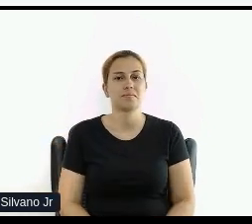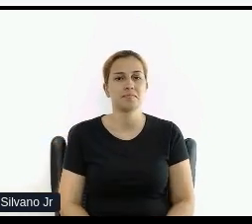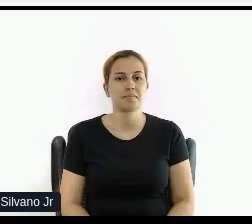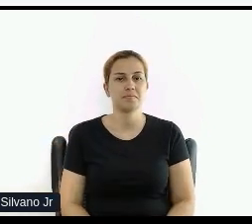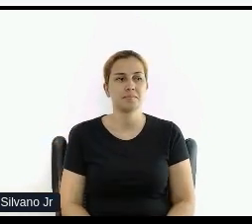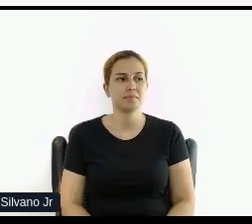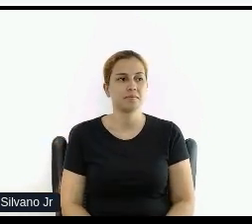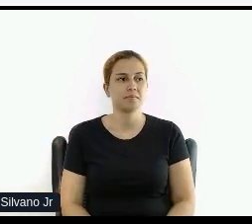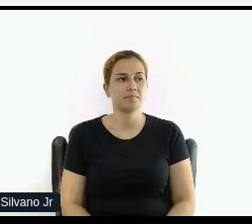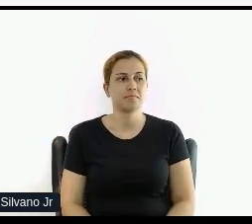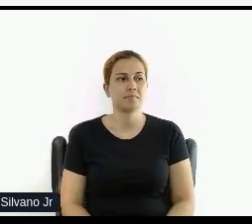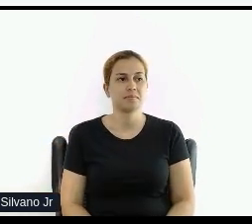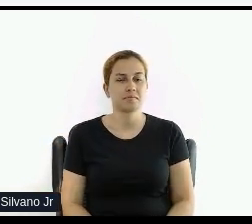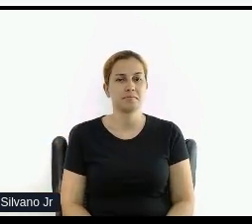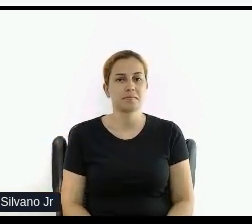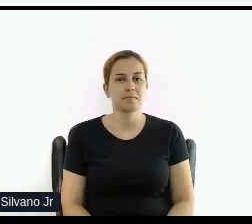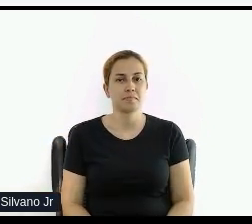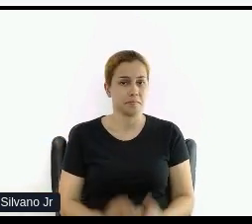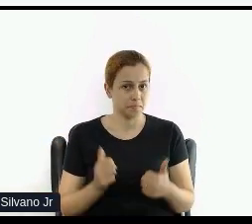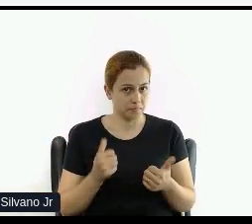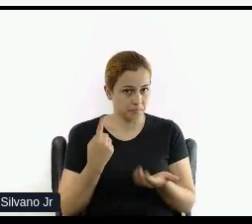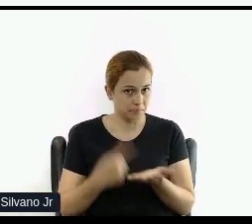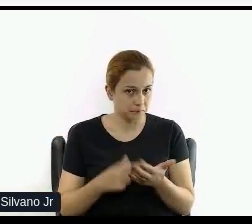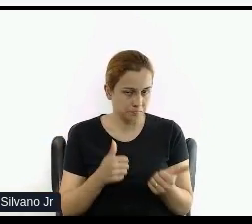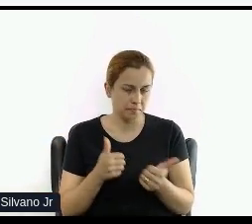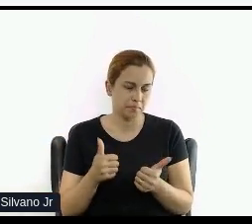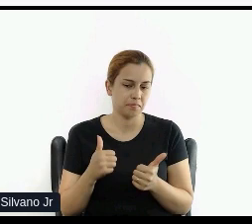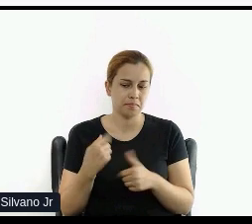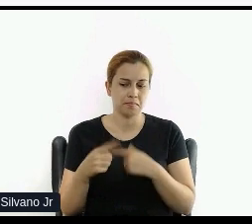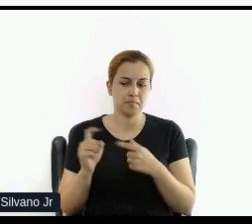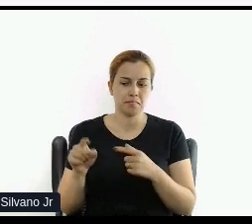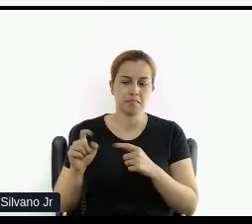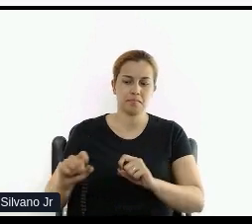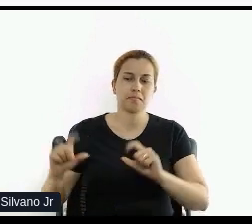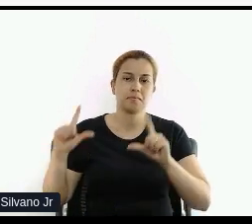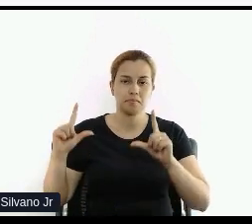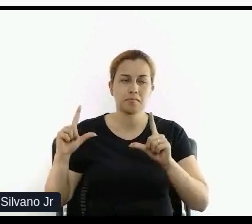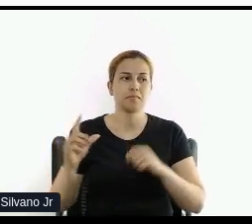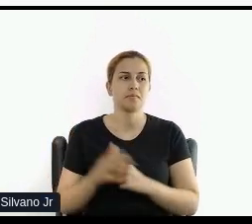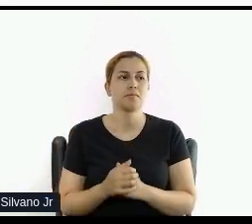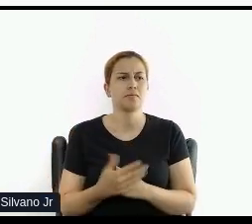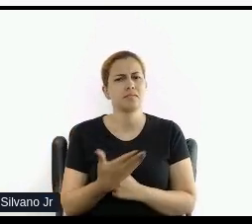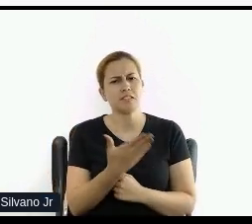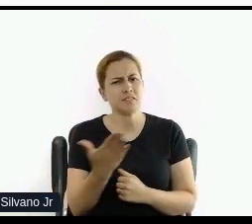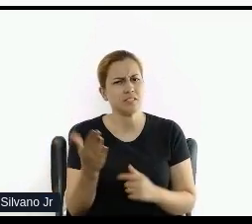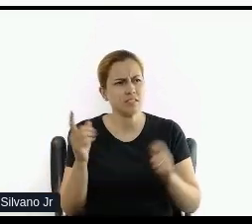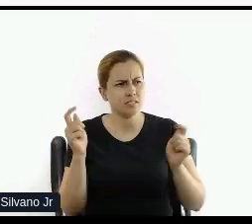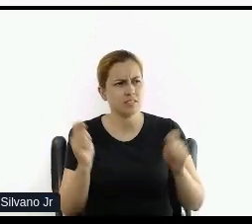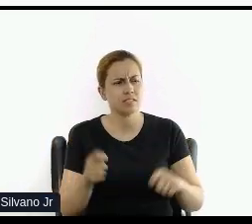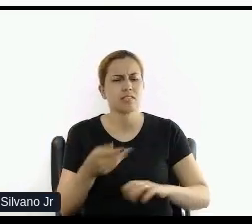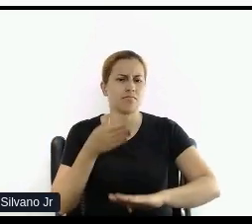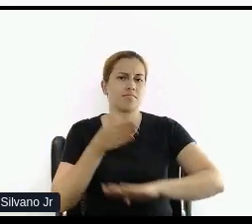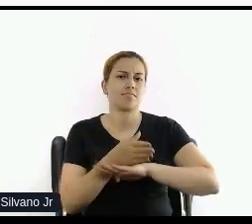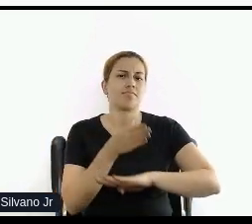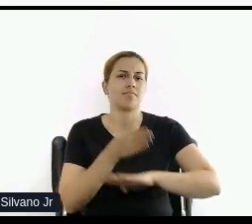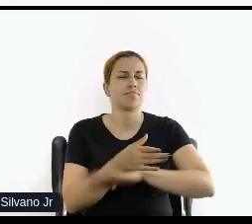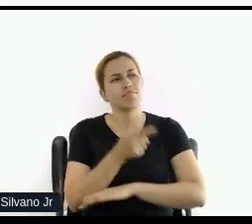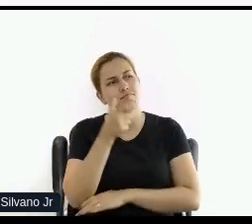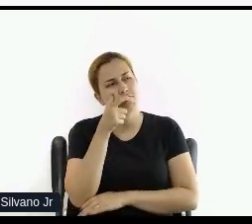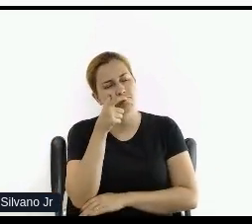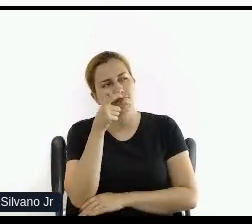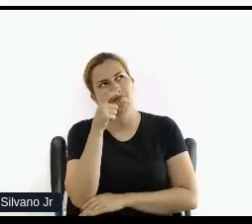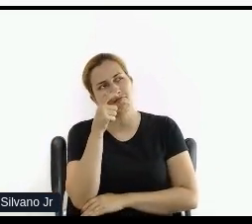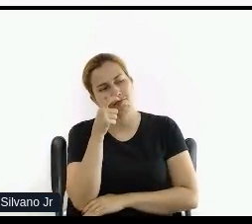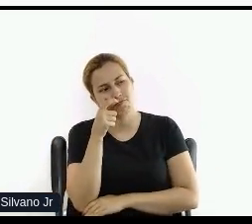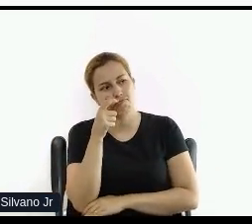Lancei aqui para vocês, beleza? E aí depois vocês podem dar uma entrada aí, dar uma olhada. Deixa